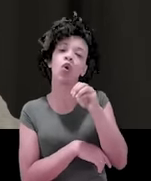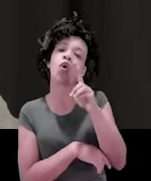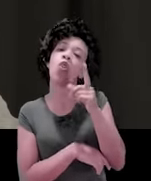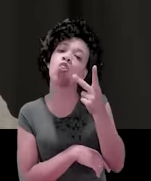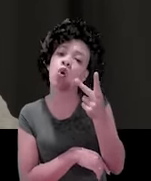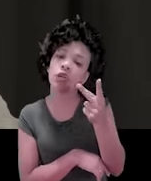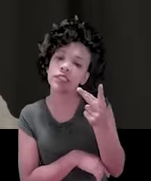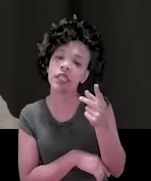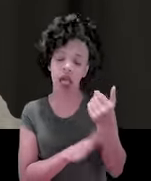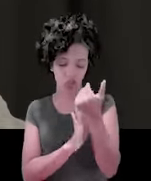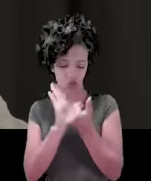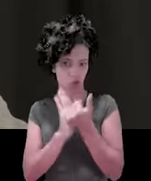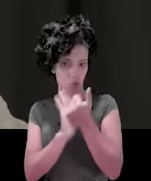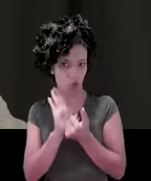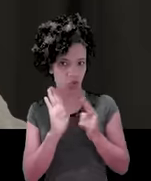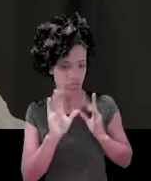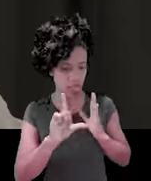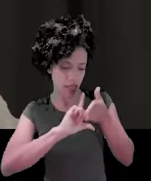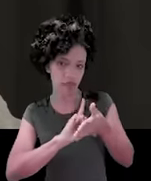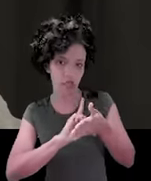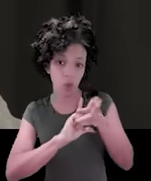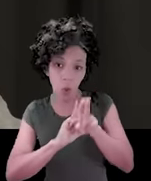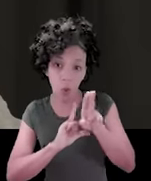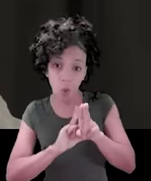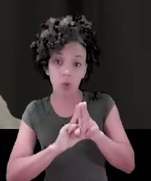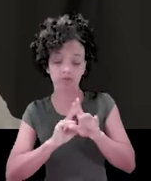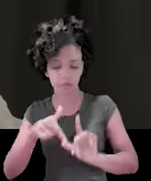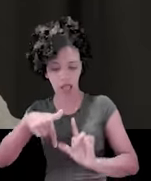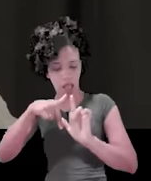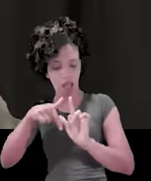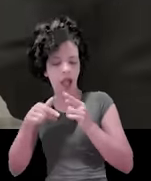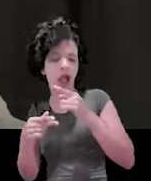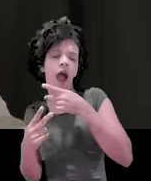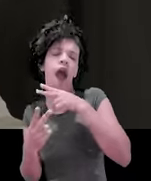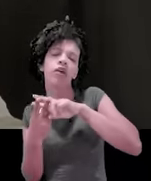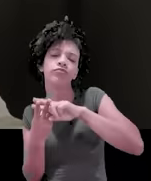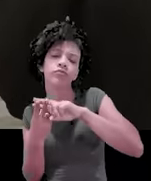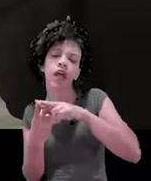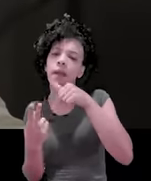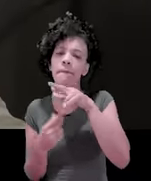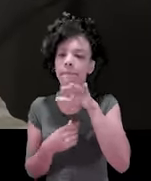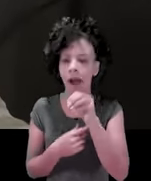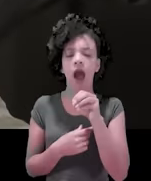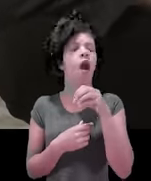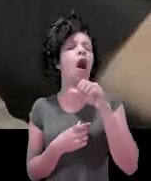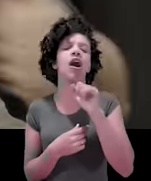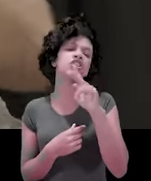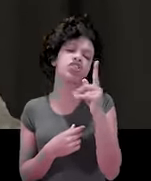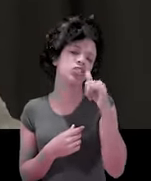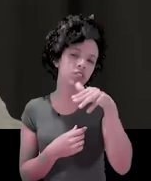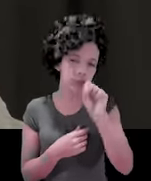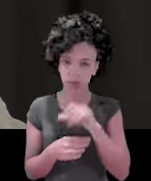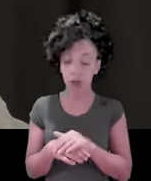desconto você tem acesso aqui usa ela marca@Meirelles achismos ela não ia podemos continuar